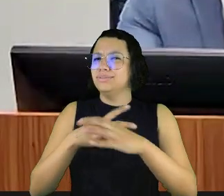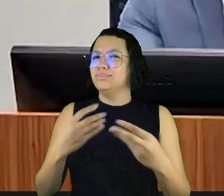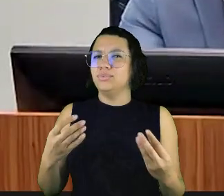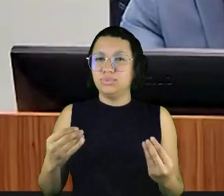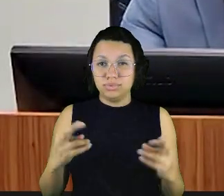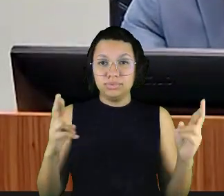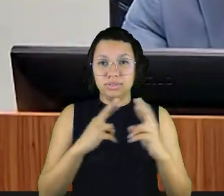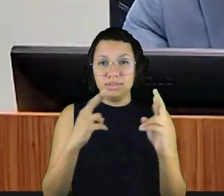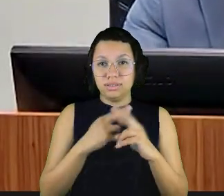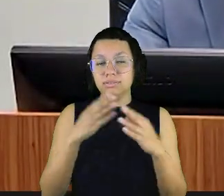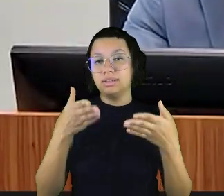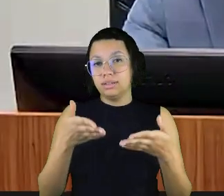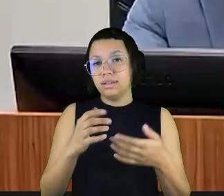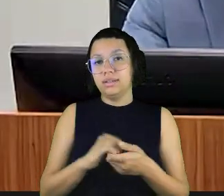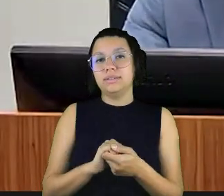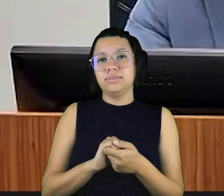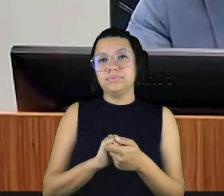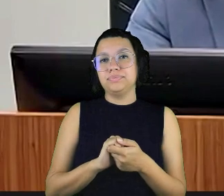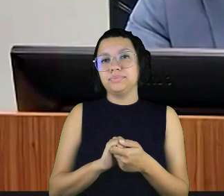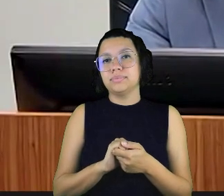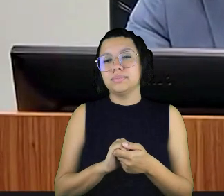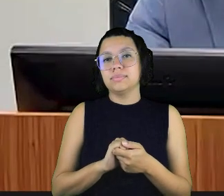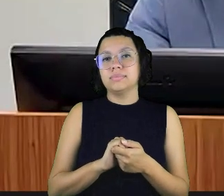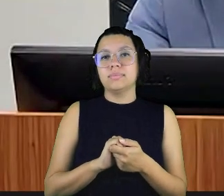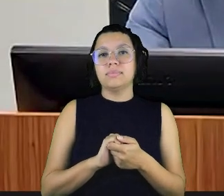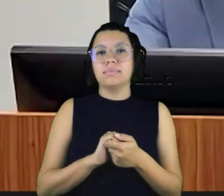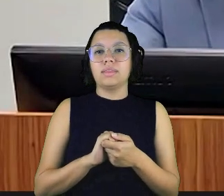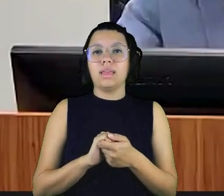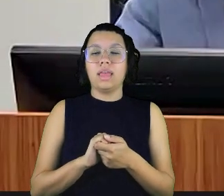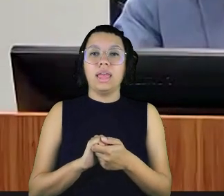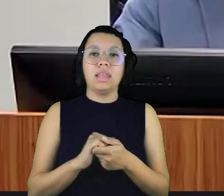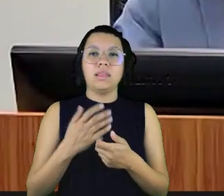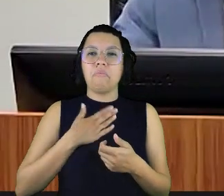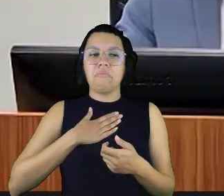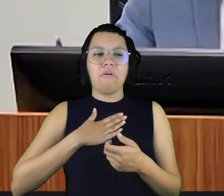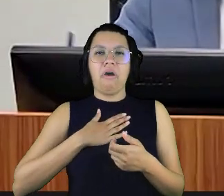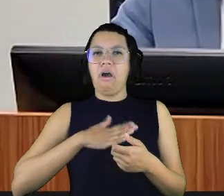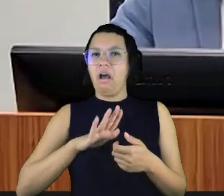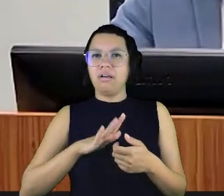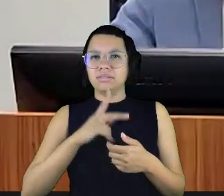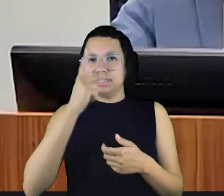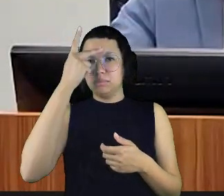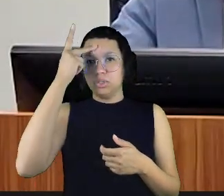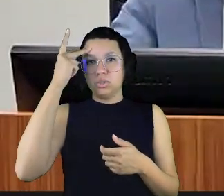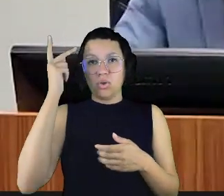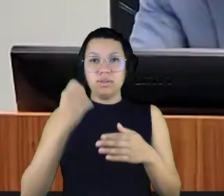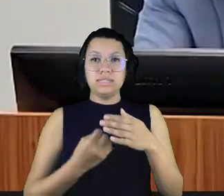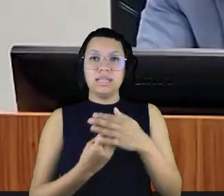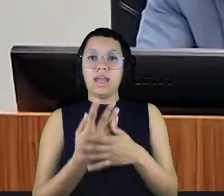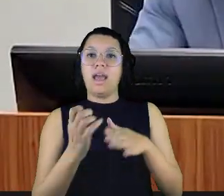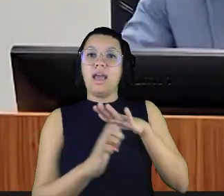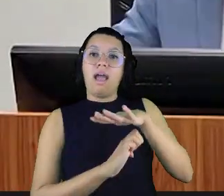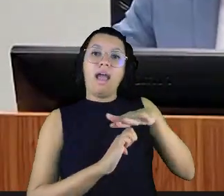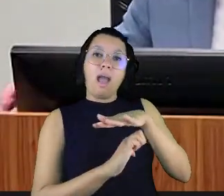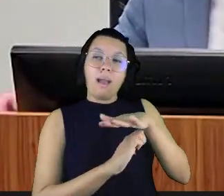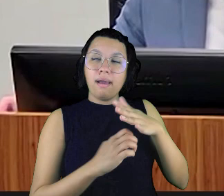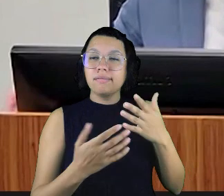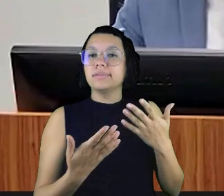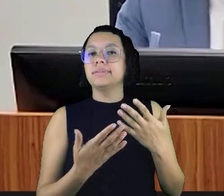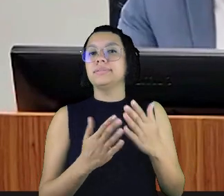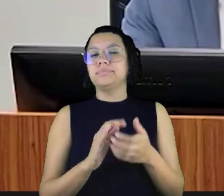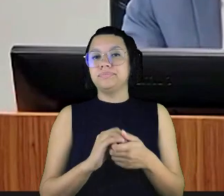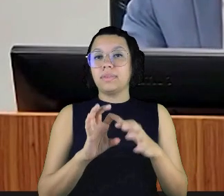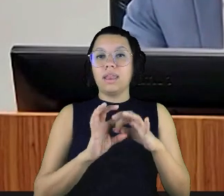o empreendedorismo em função desses detalhes. E a reforma que se apresenta,